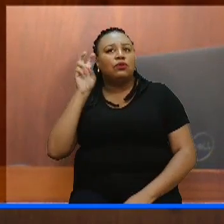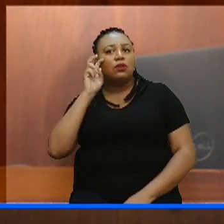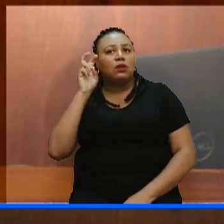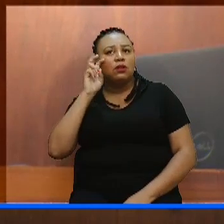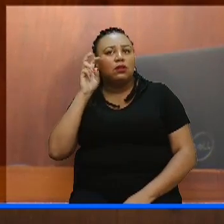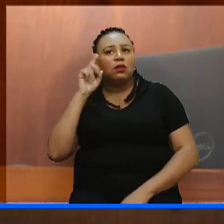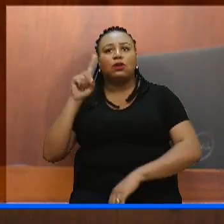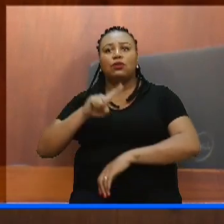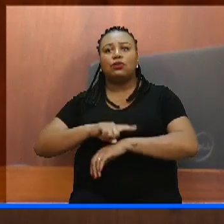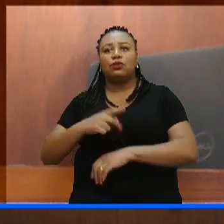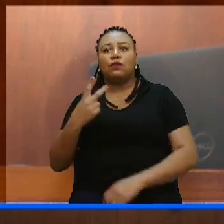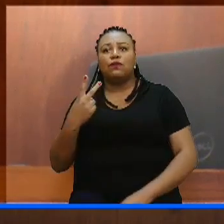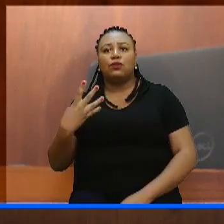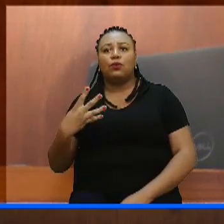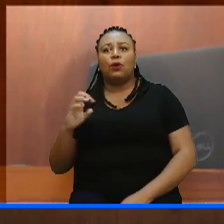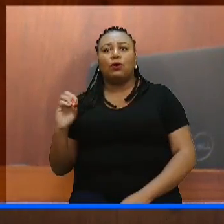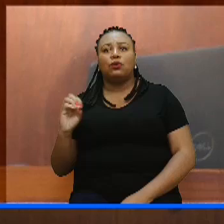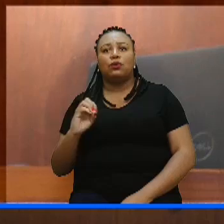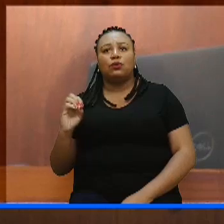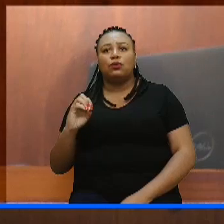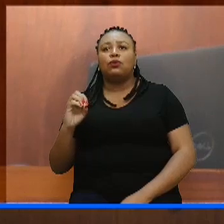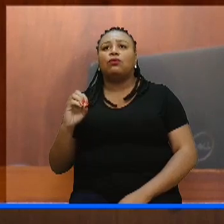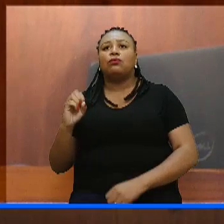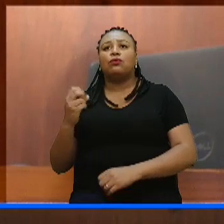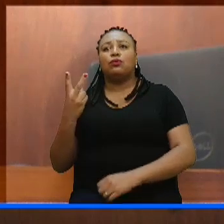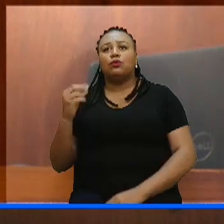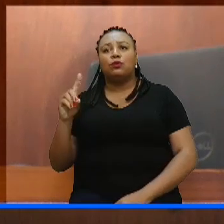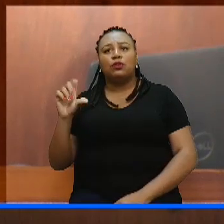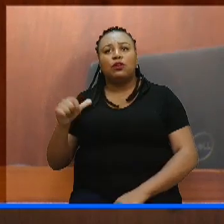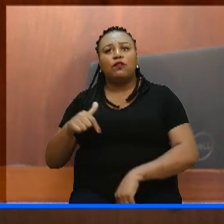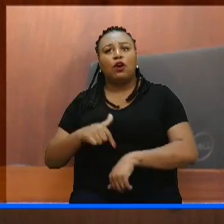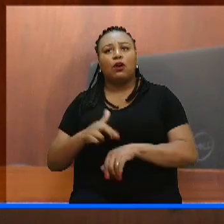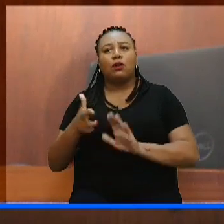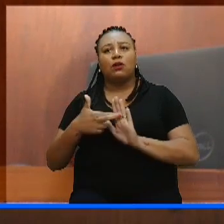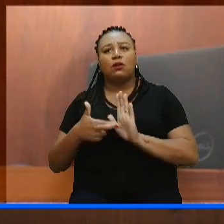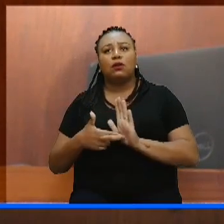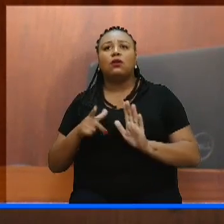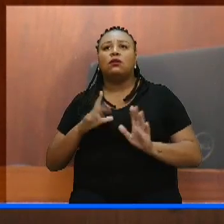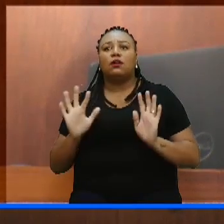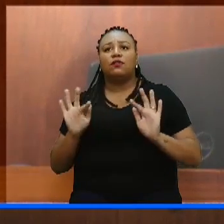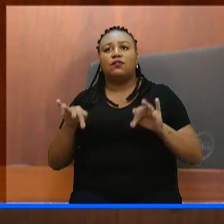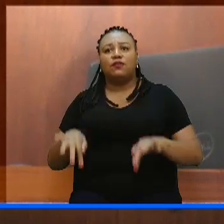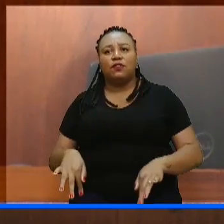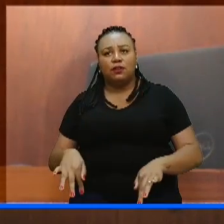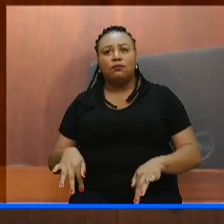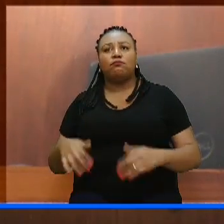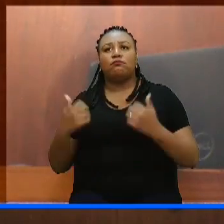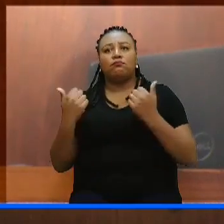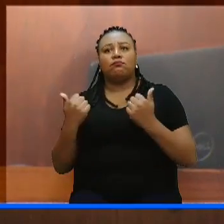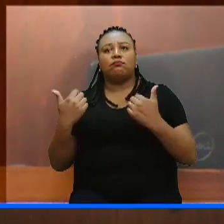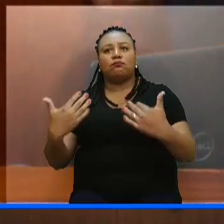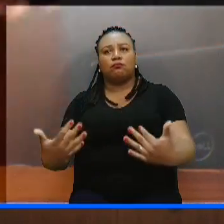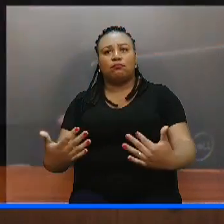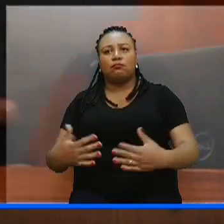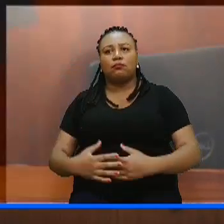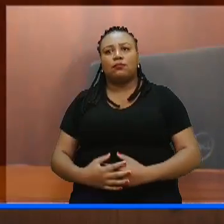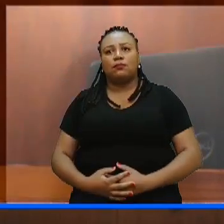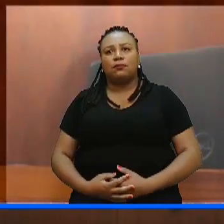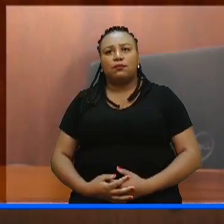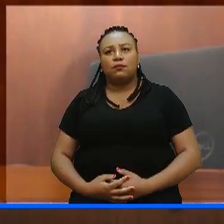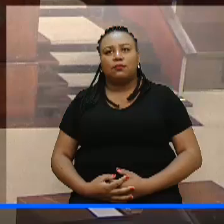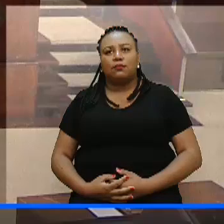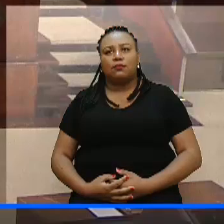dia 24 de outubro de 2019 hora regimental está encerrada a apresentação